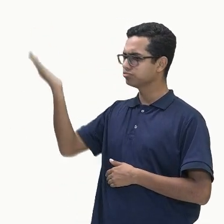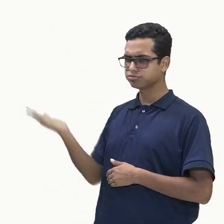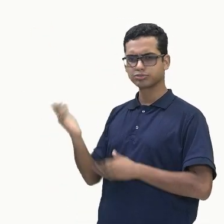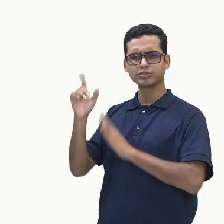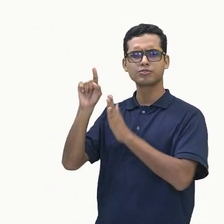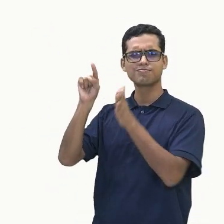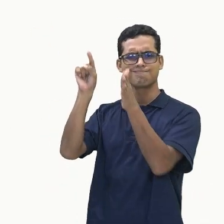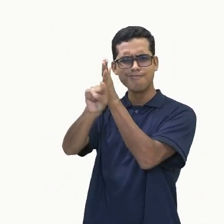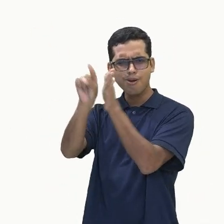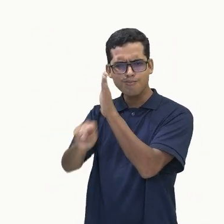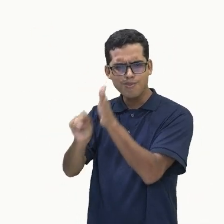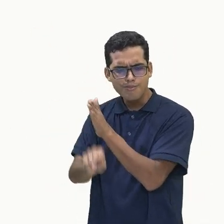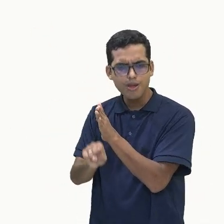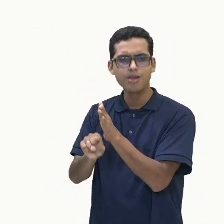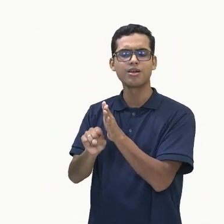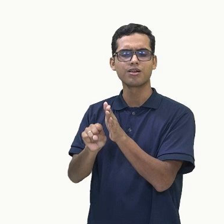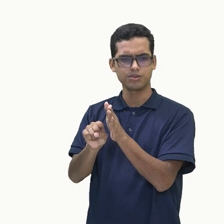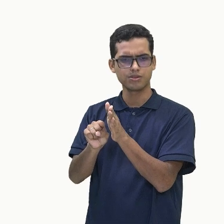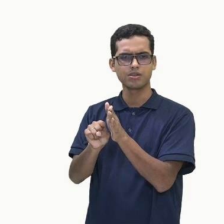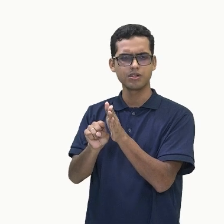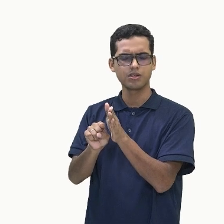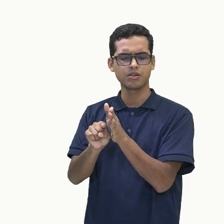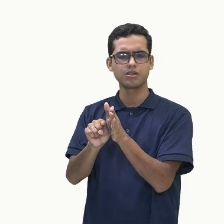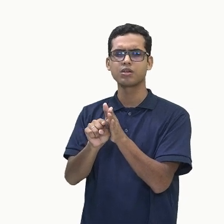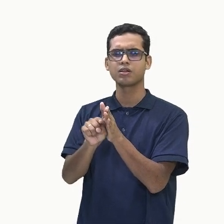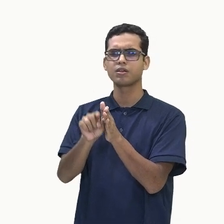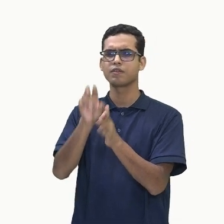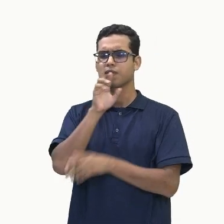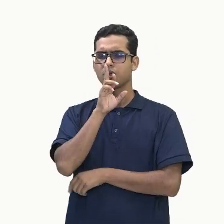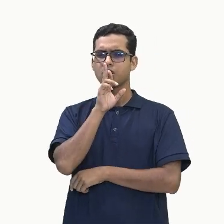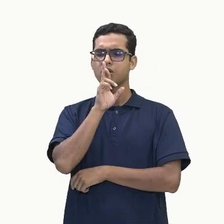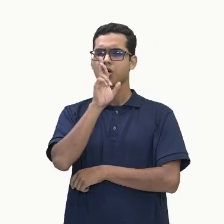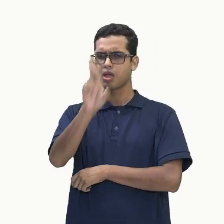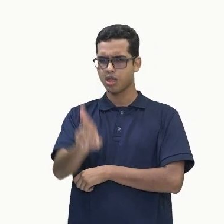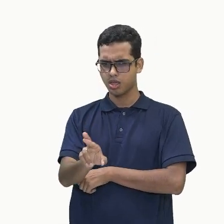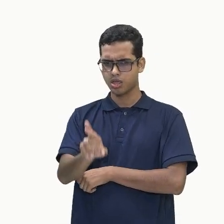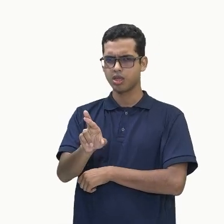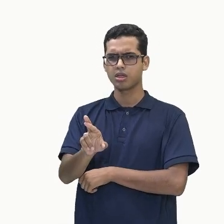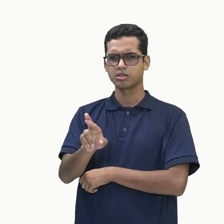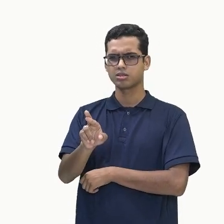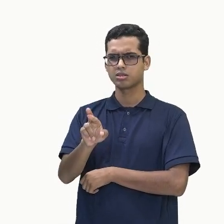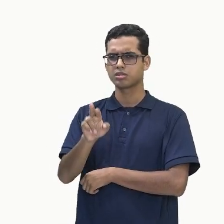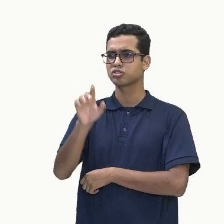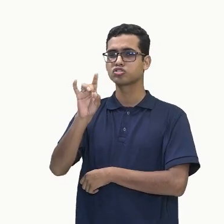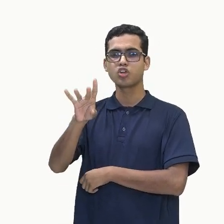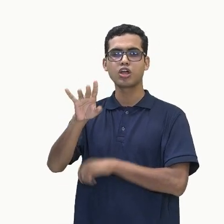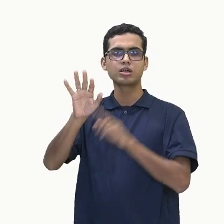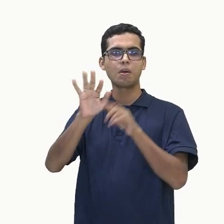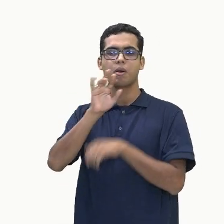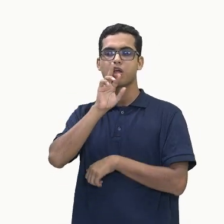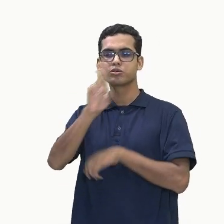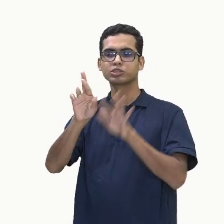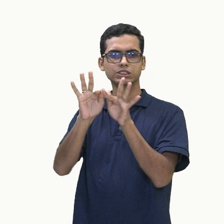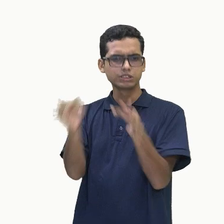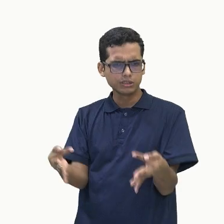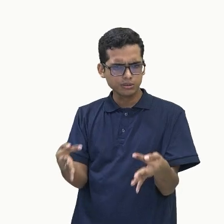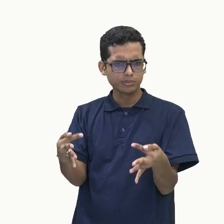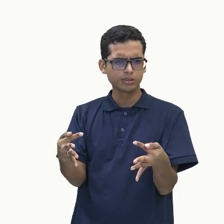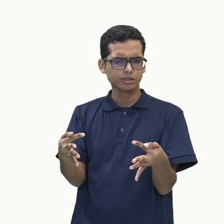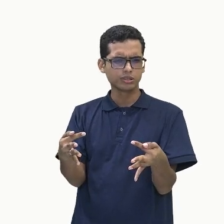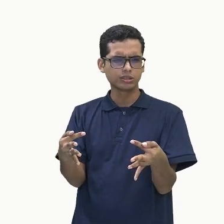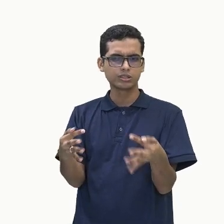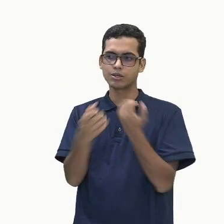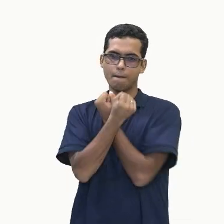são impossíveis de eu responder com yes ou no. Elas são chamadas de